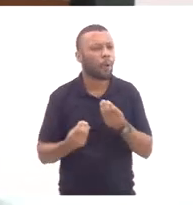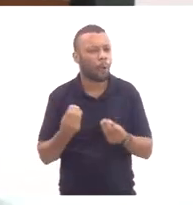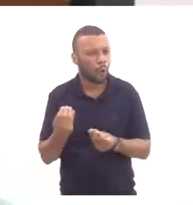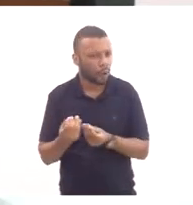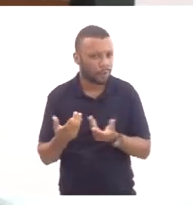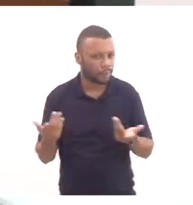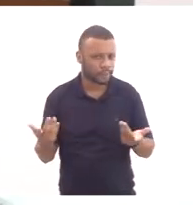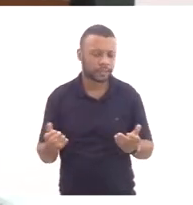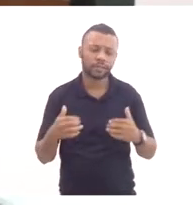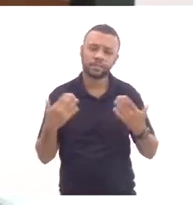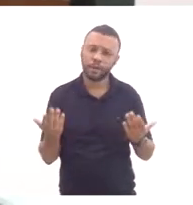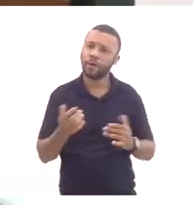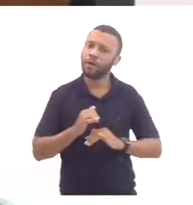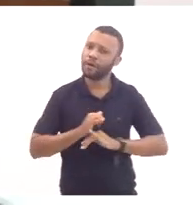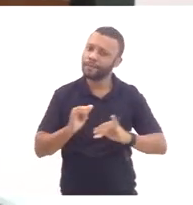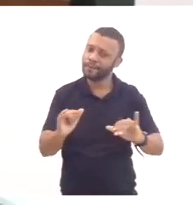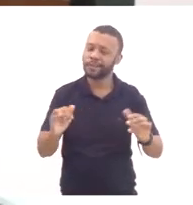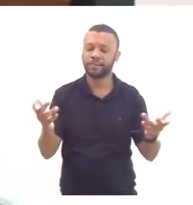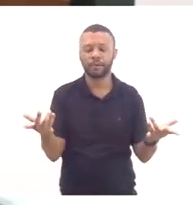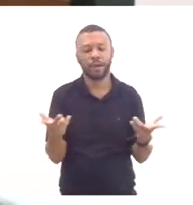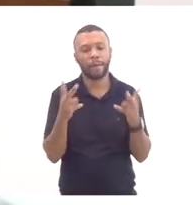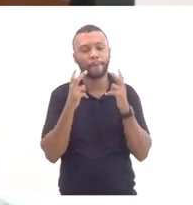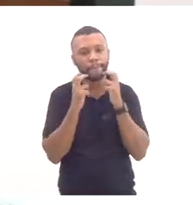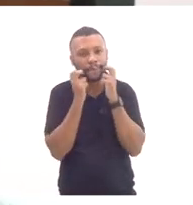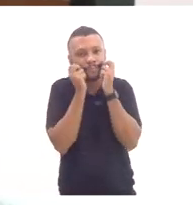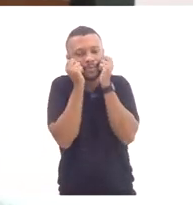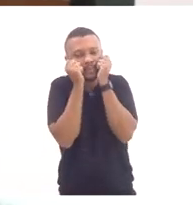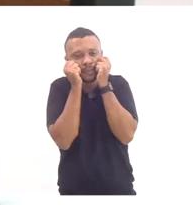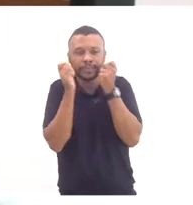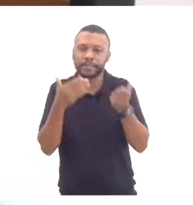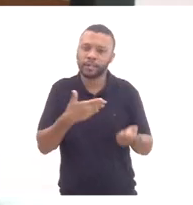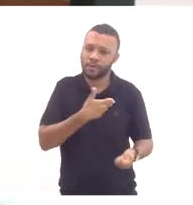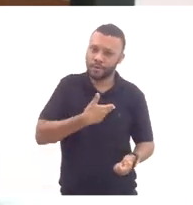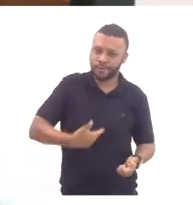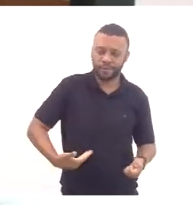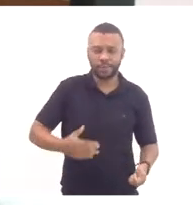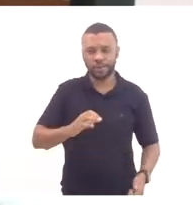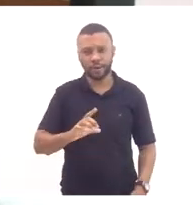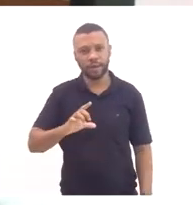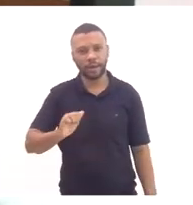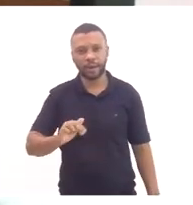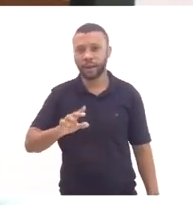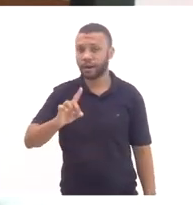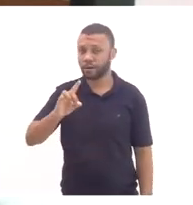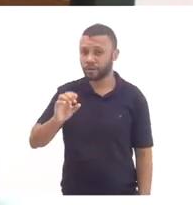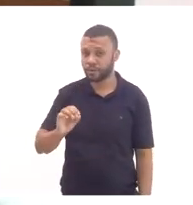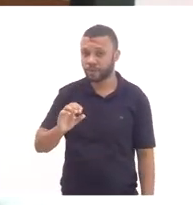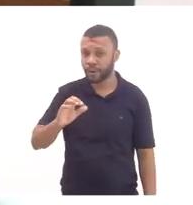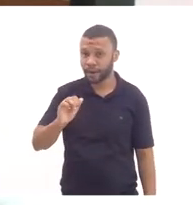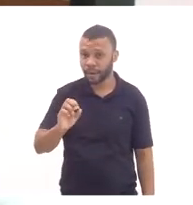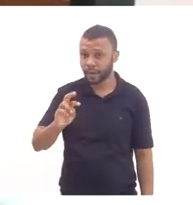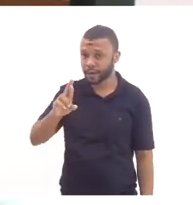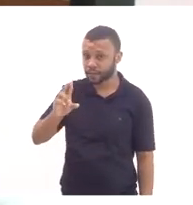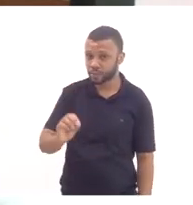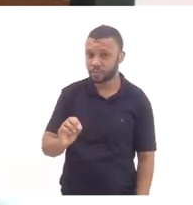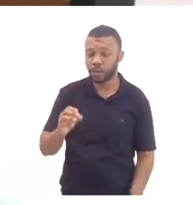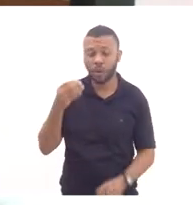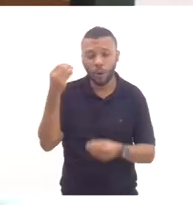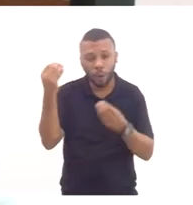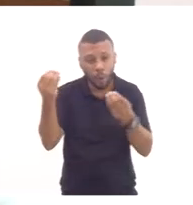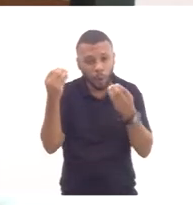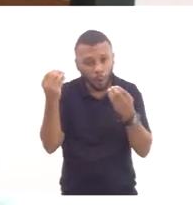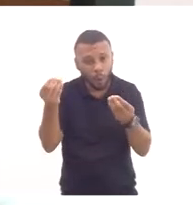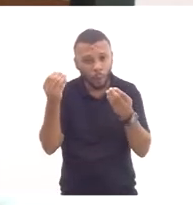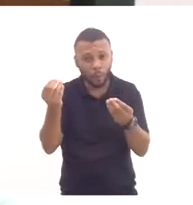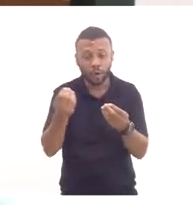Então, senhores, é uma vergonha, senhor governador Cláudio Castro, como que um trabalhador